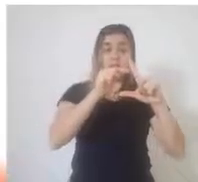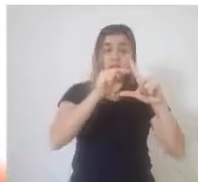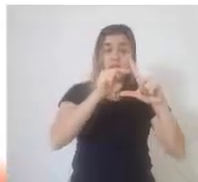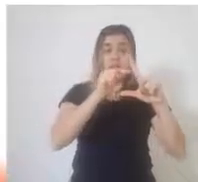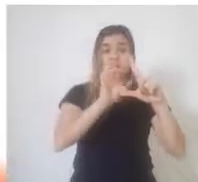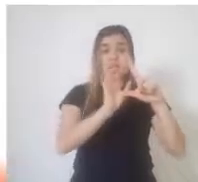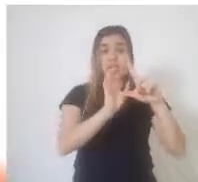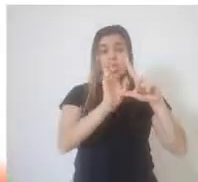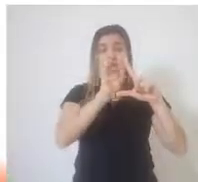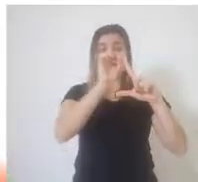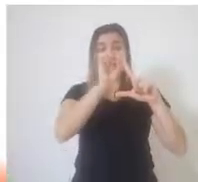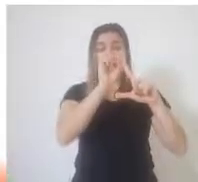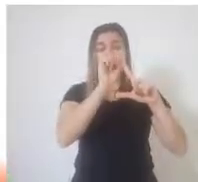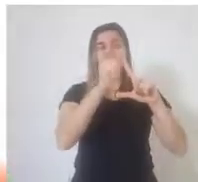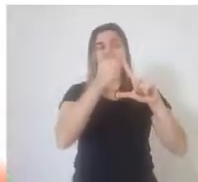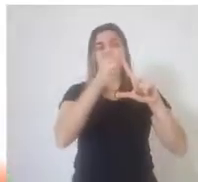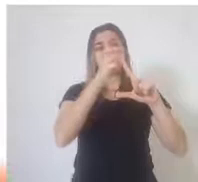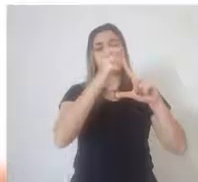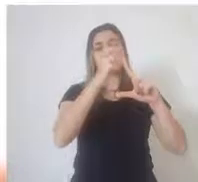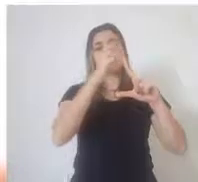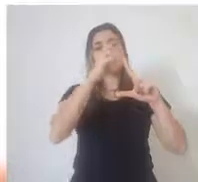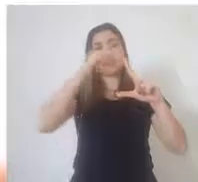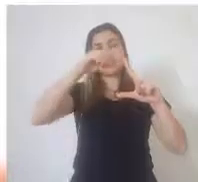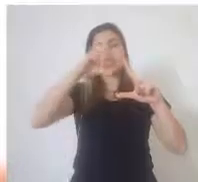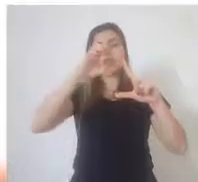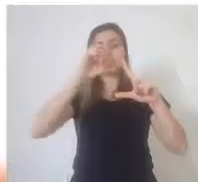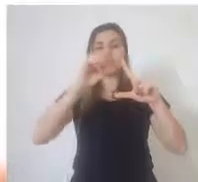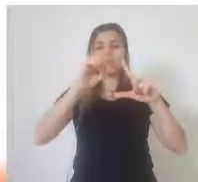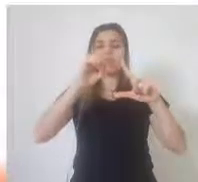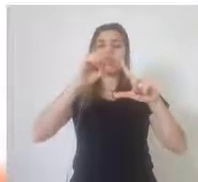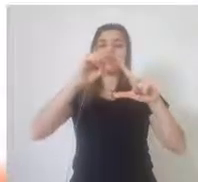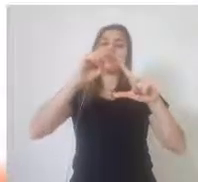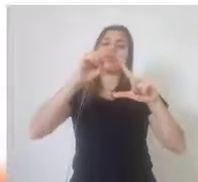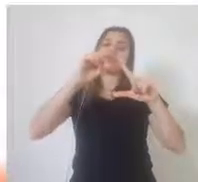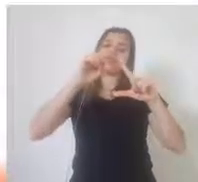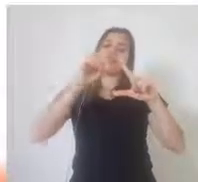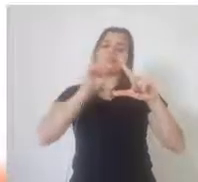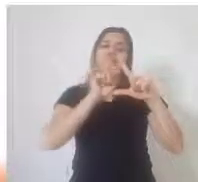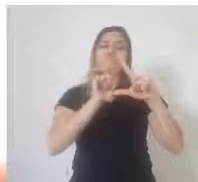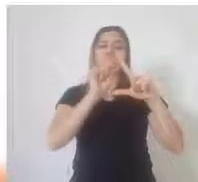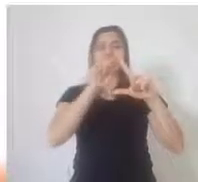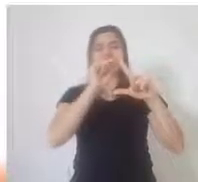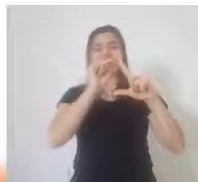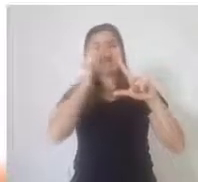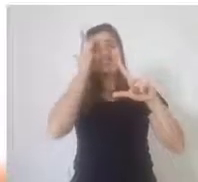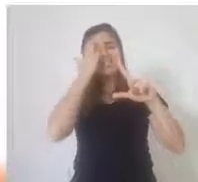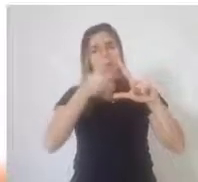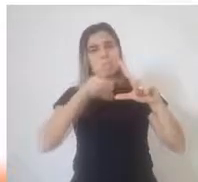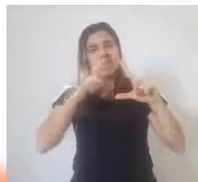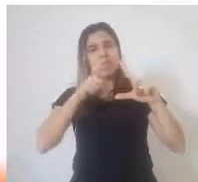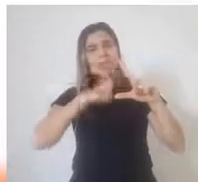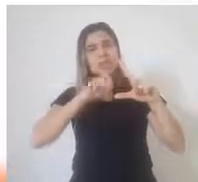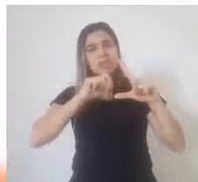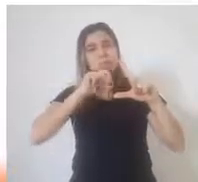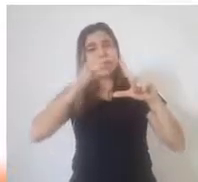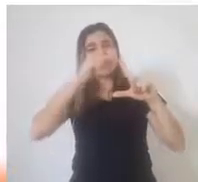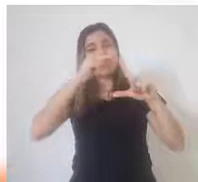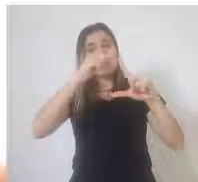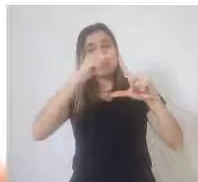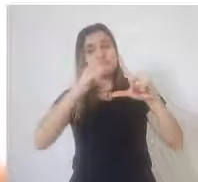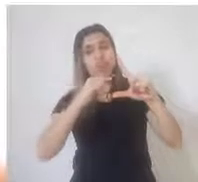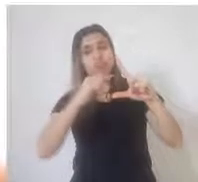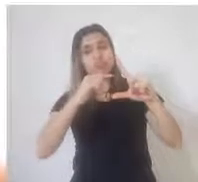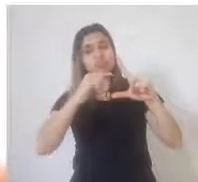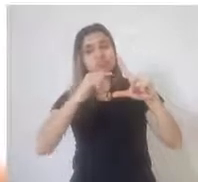foi concentrado na matéria do zooplâncton é apenas 590 quilocalorias por metro quadrado no ano,